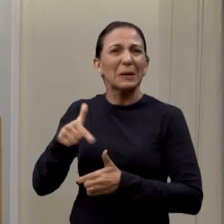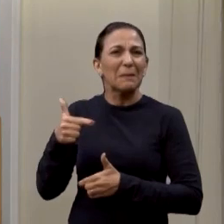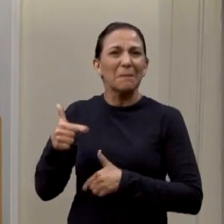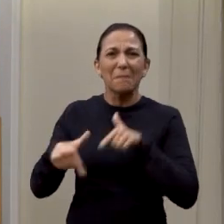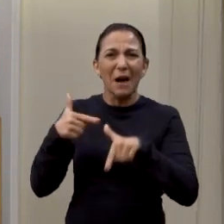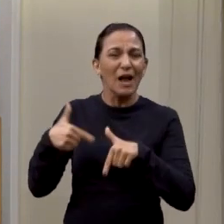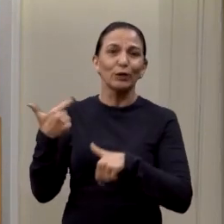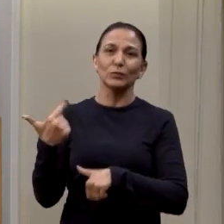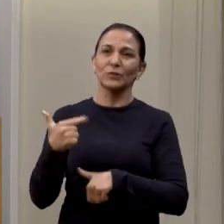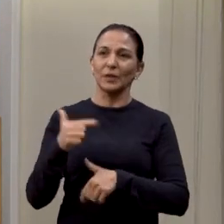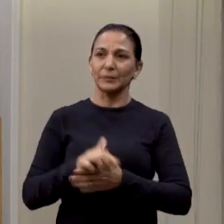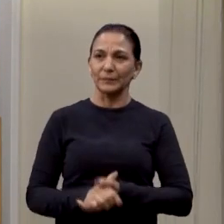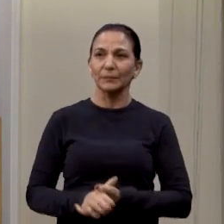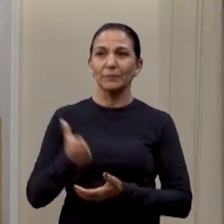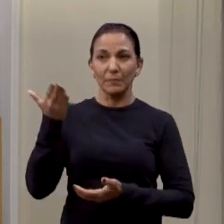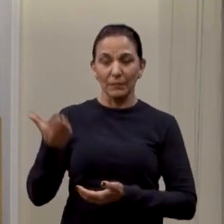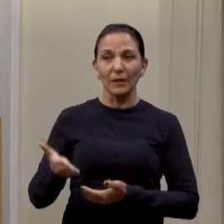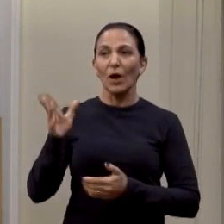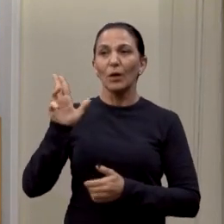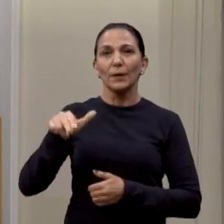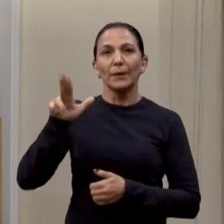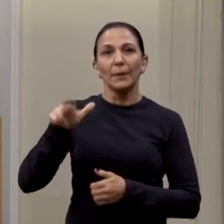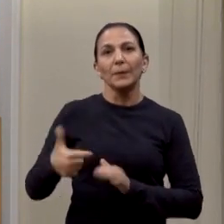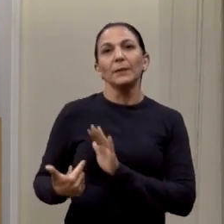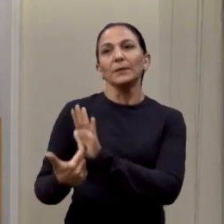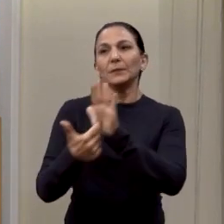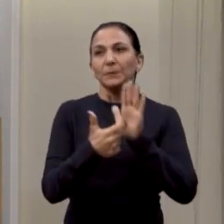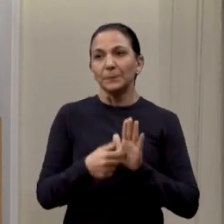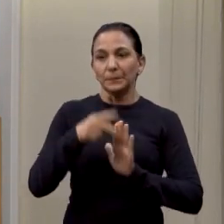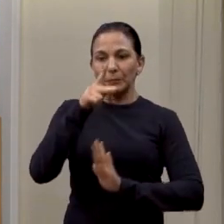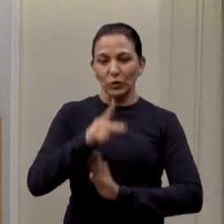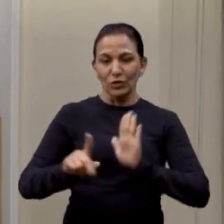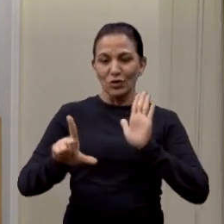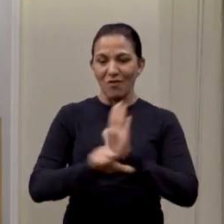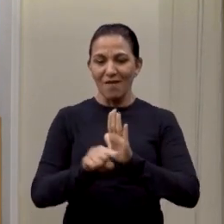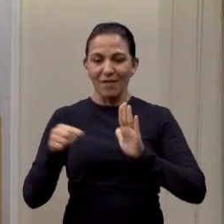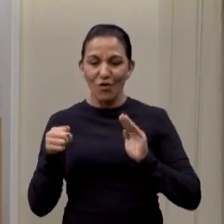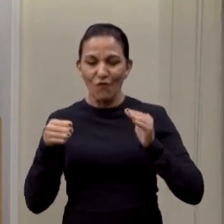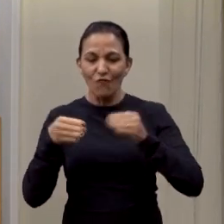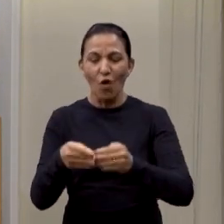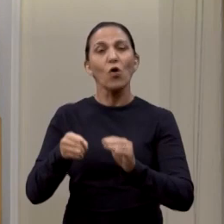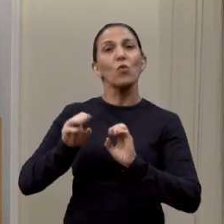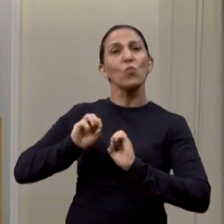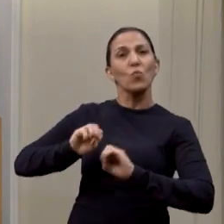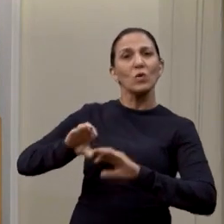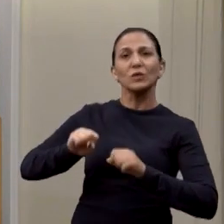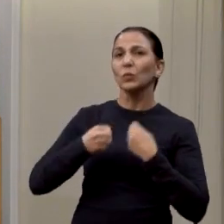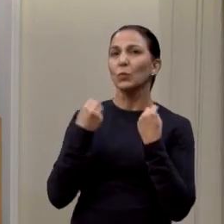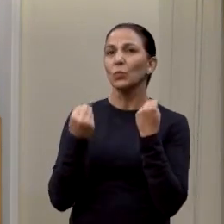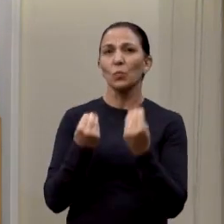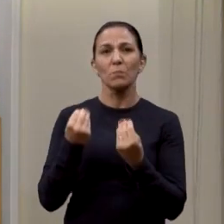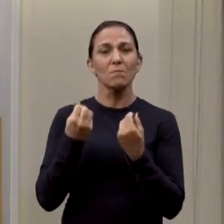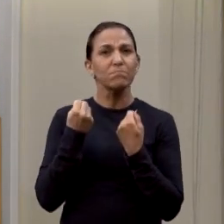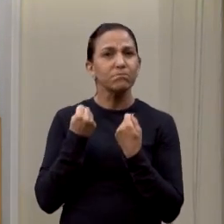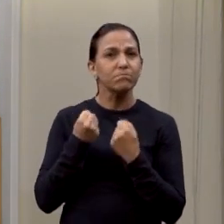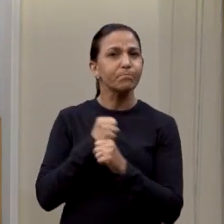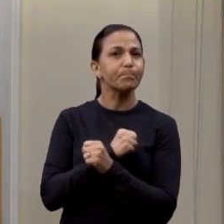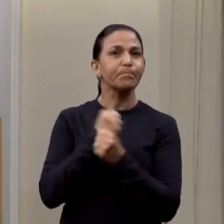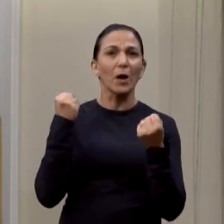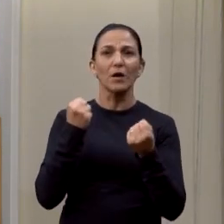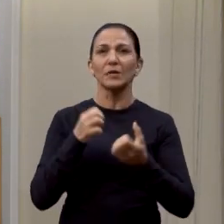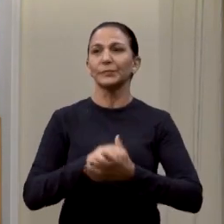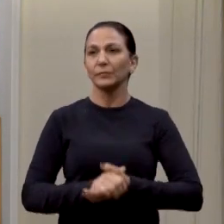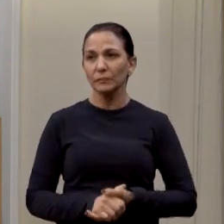Esse deputado sequer, jamais apresentou um projeto de lei voltado para a educação. Esse deputado